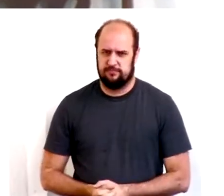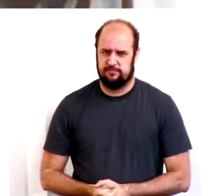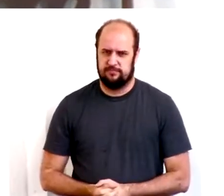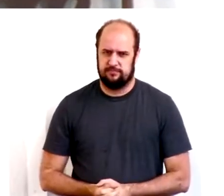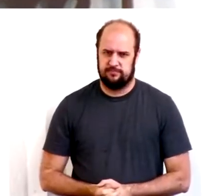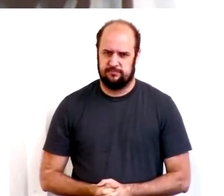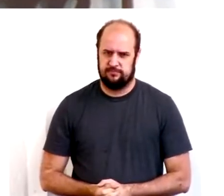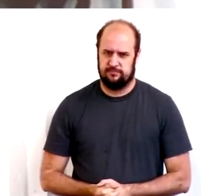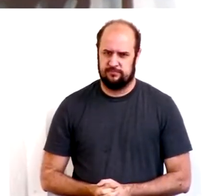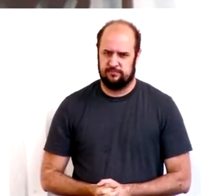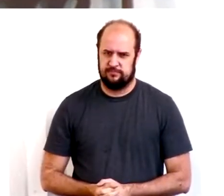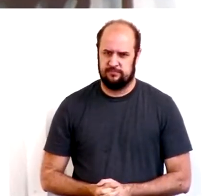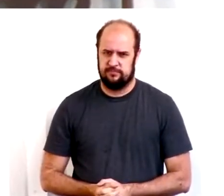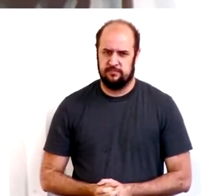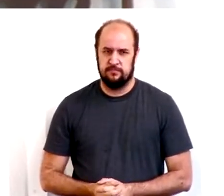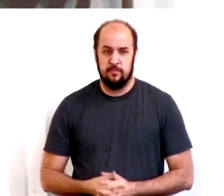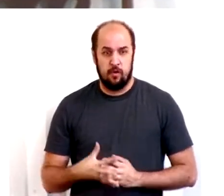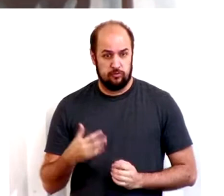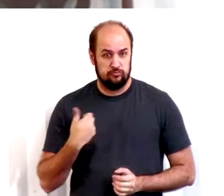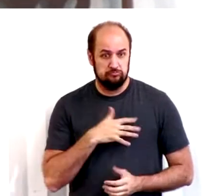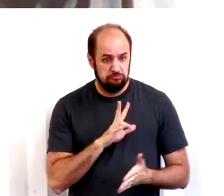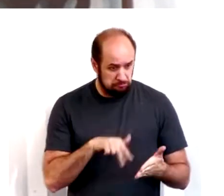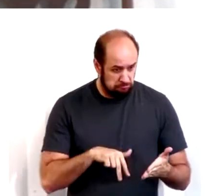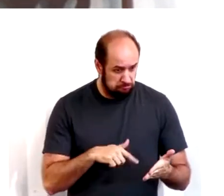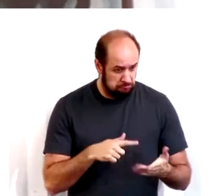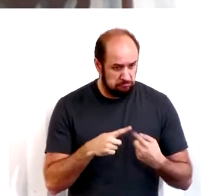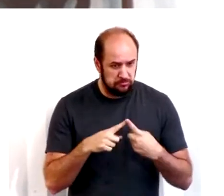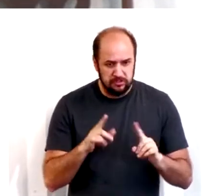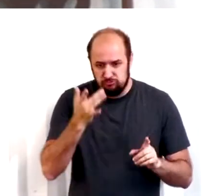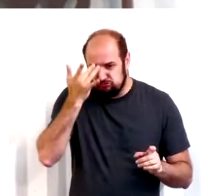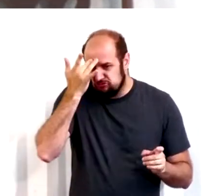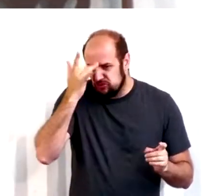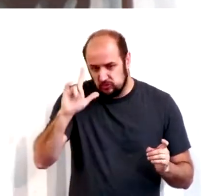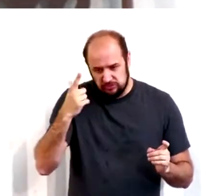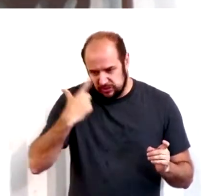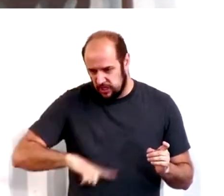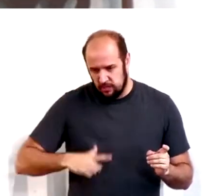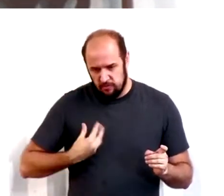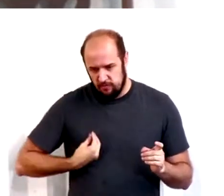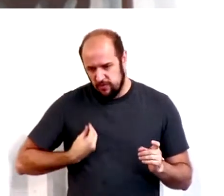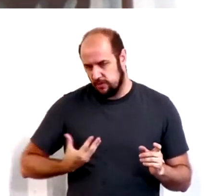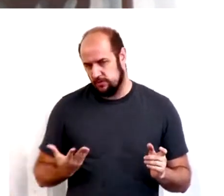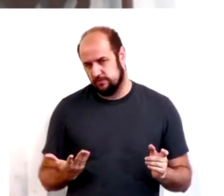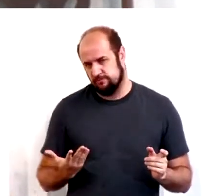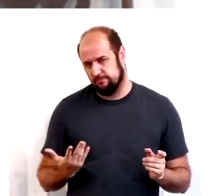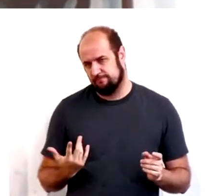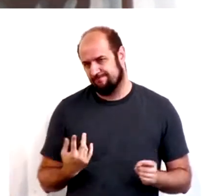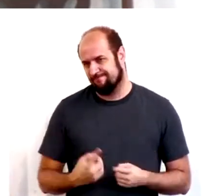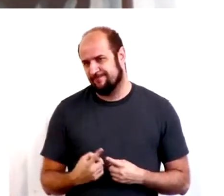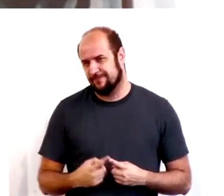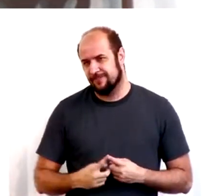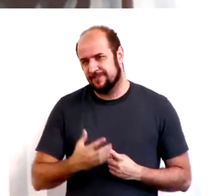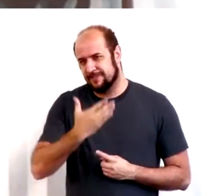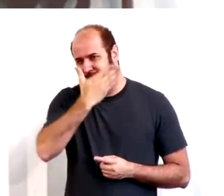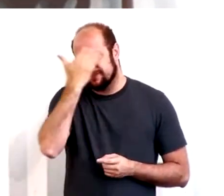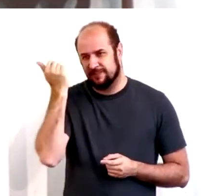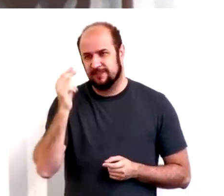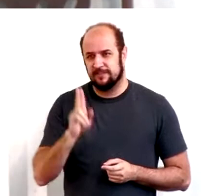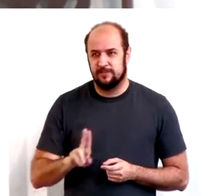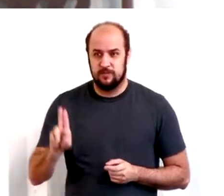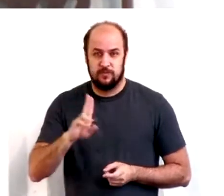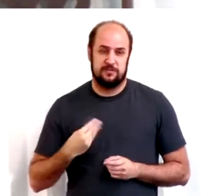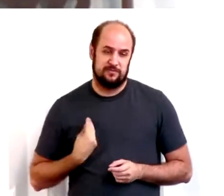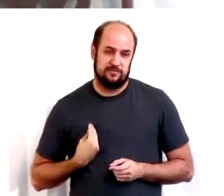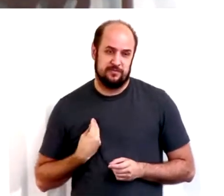Nós citamos, mas nós não sabemos, porque na prática nós não fazemos. E por que nós não